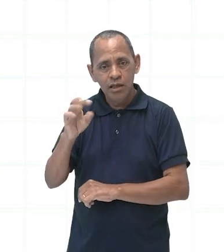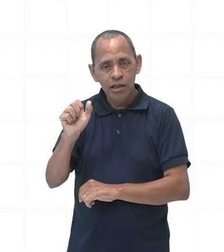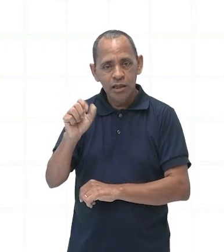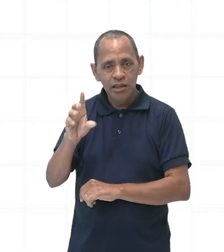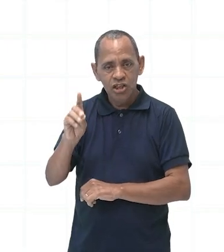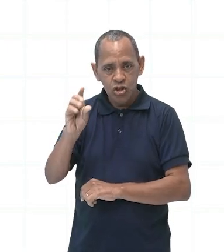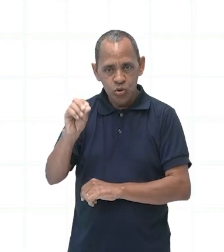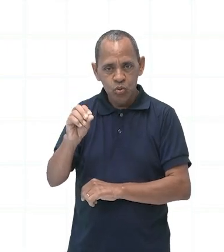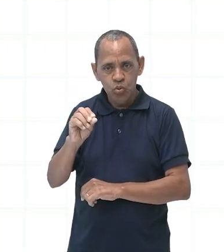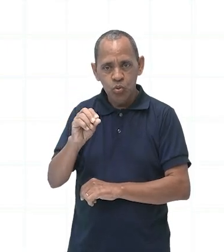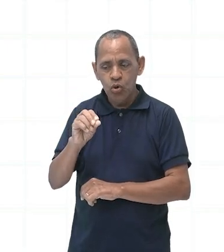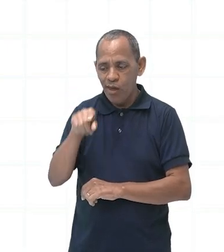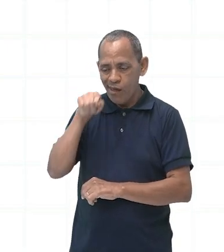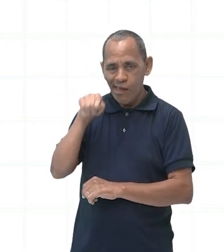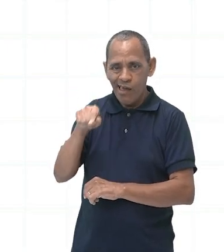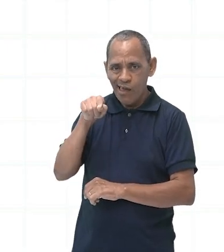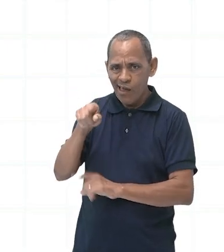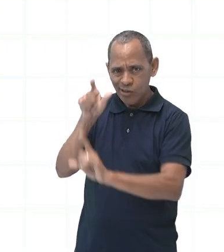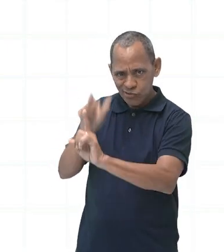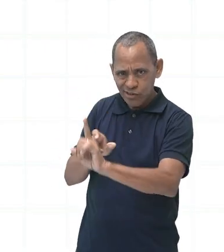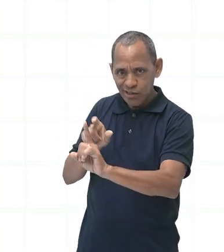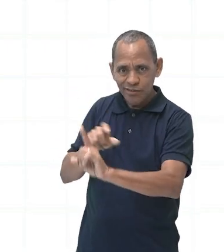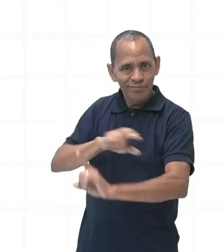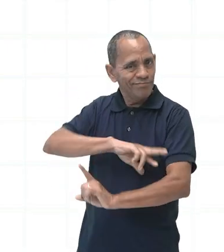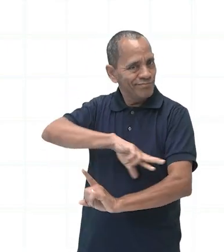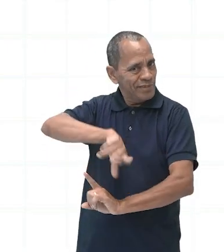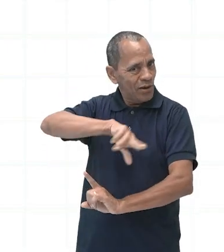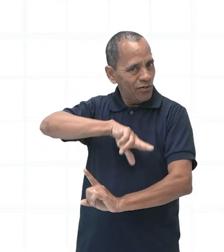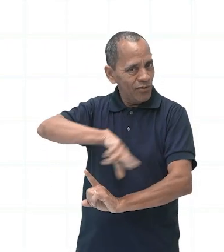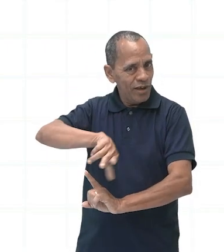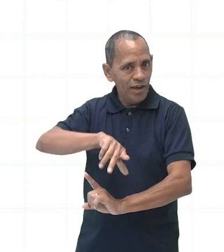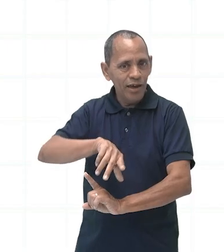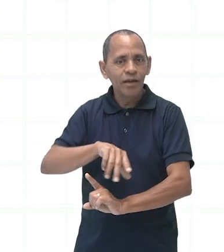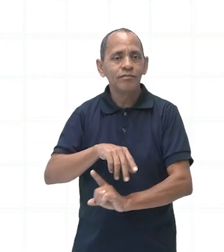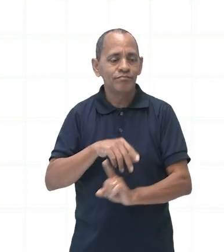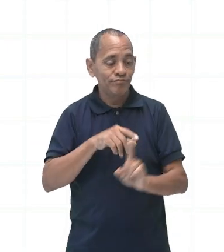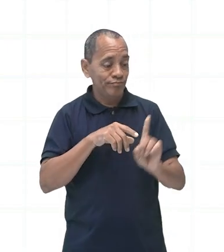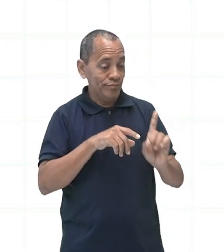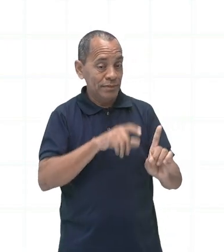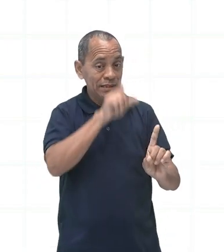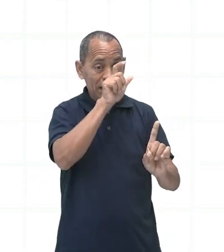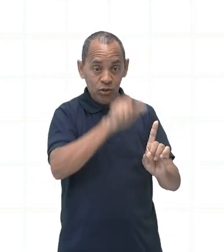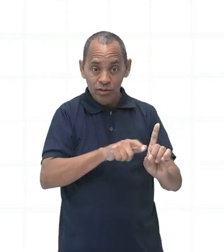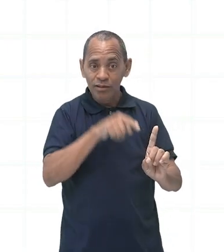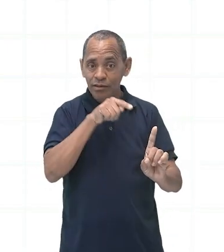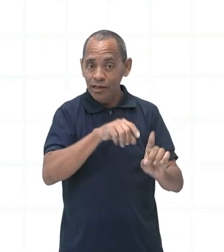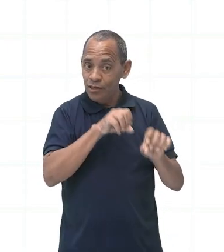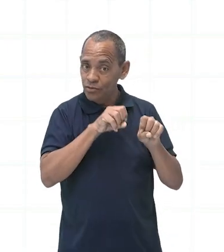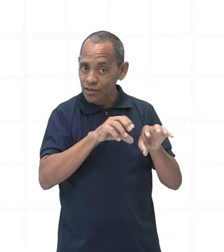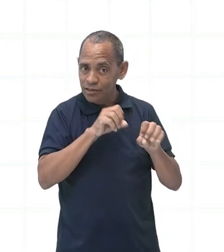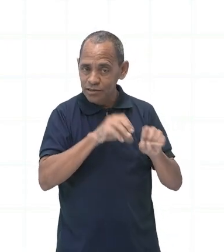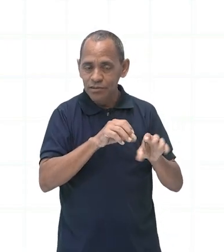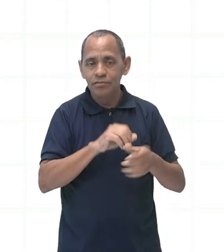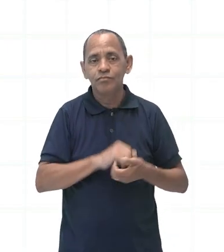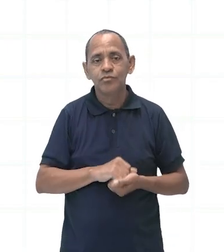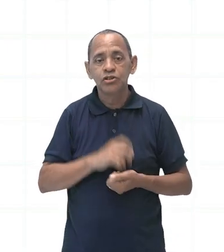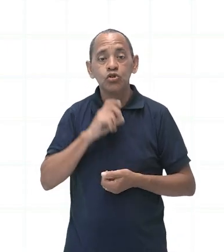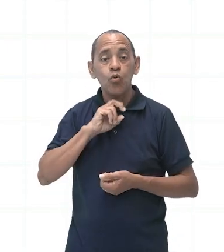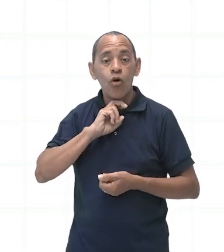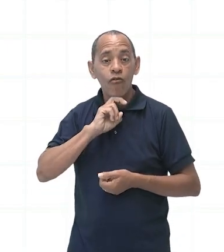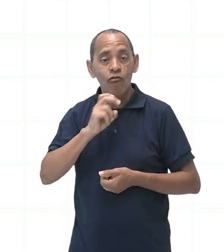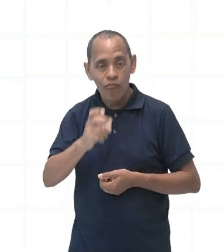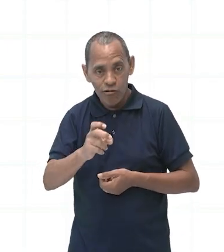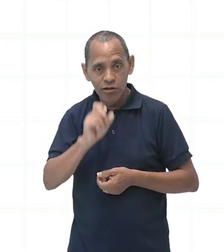oferta. Pelo Estado é sujeito? Não. O sujeito é a educação. Então, isso aqui é uma oração na